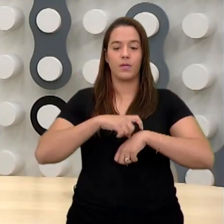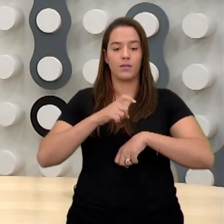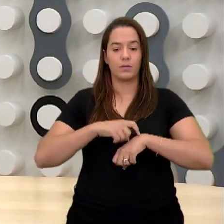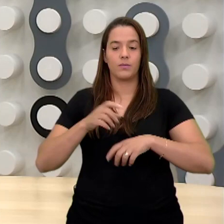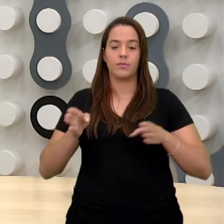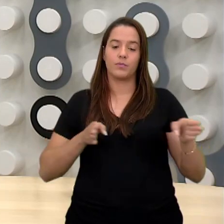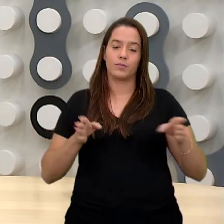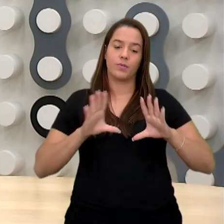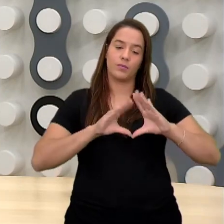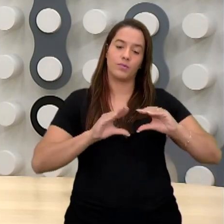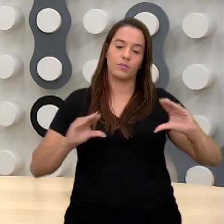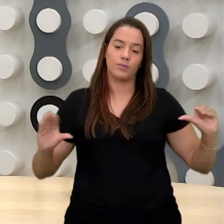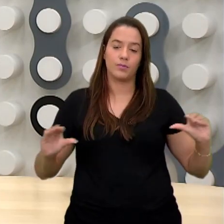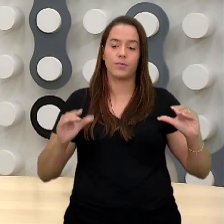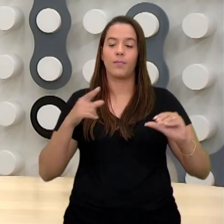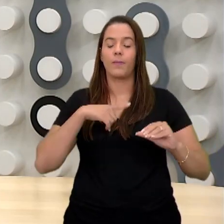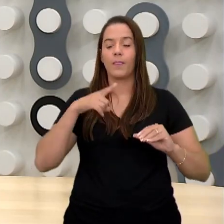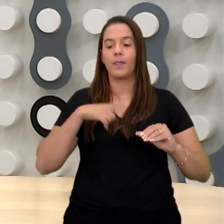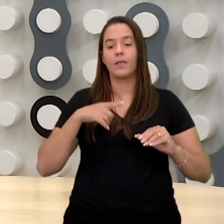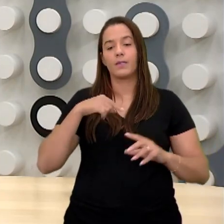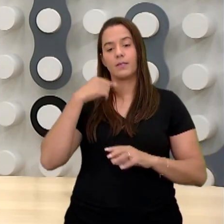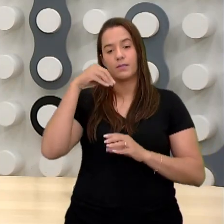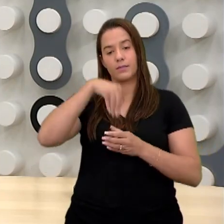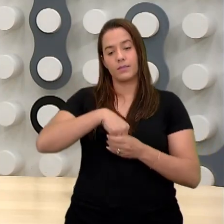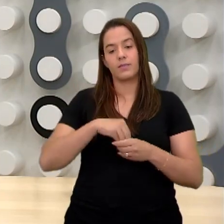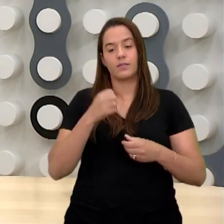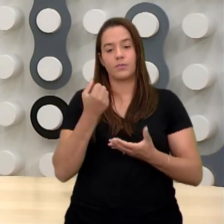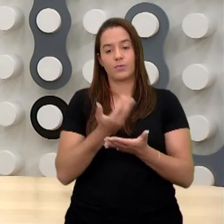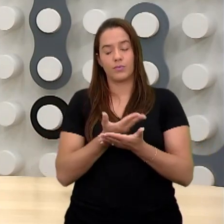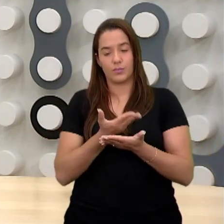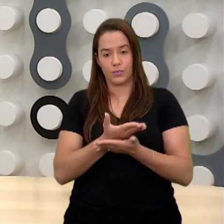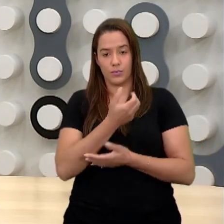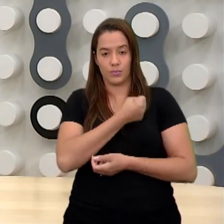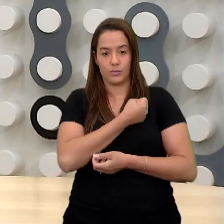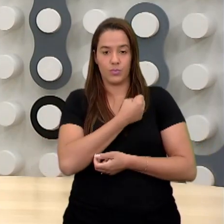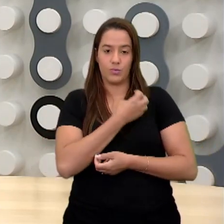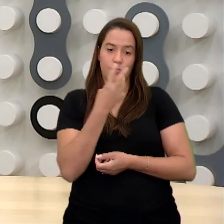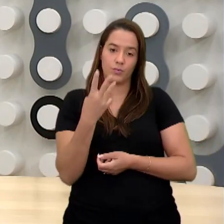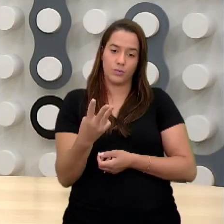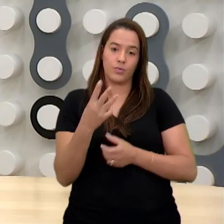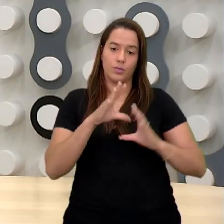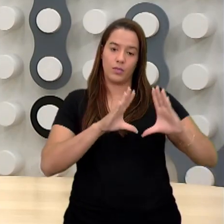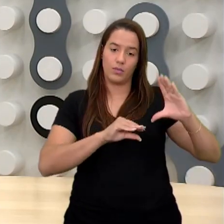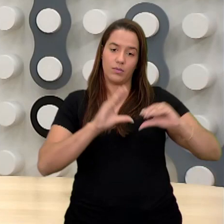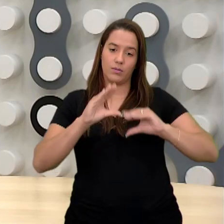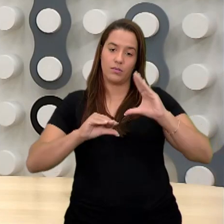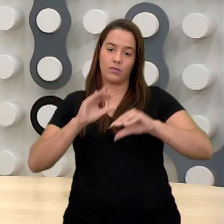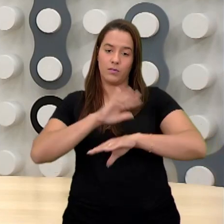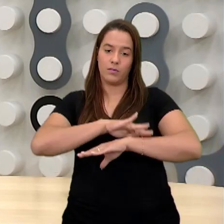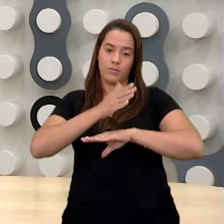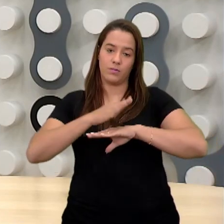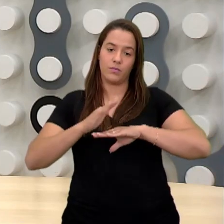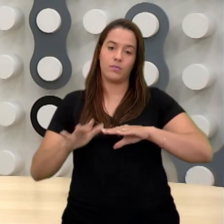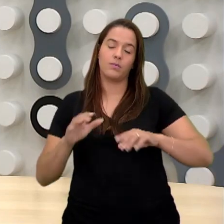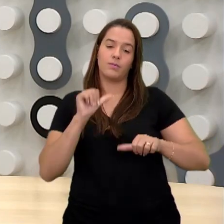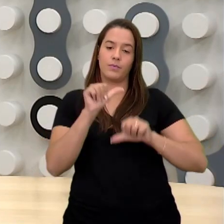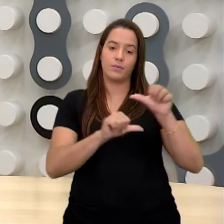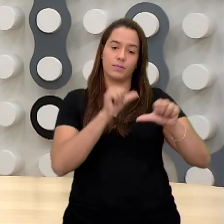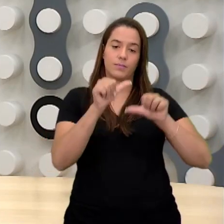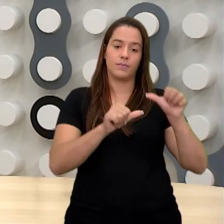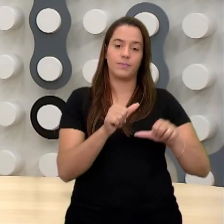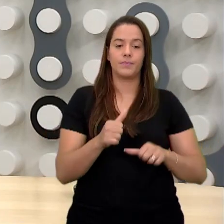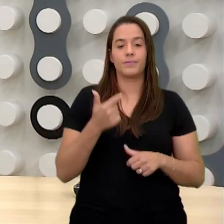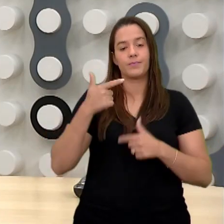da Terra, dentro aí do componente curricular 3, das rochas ao solo, entenda essa transformação.